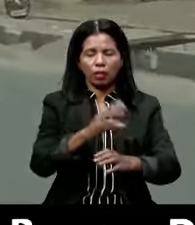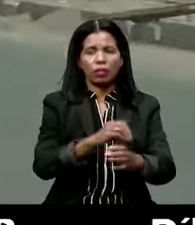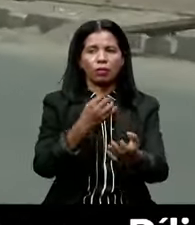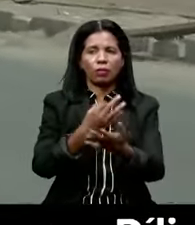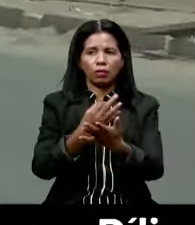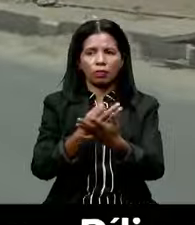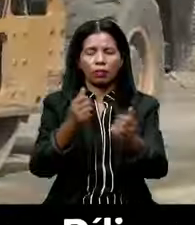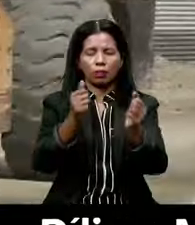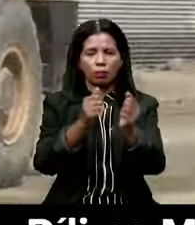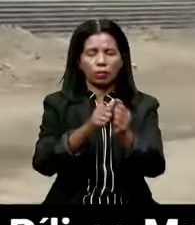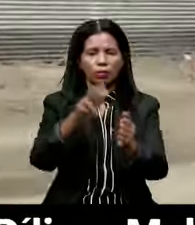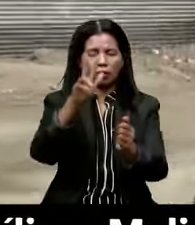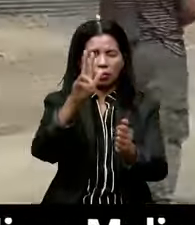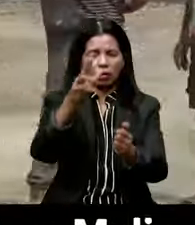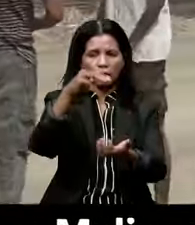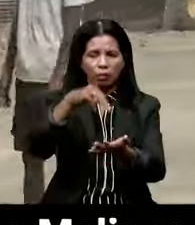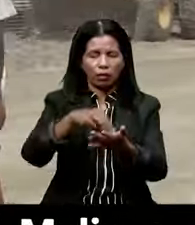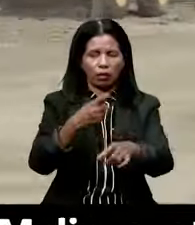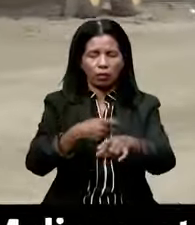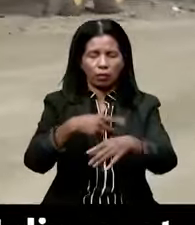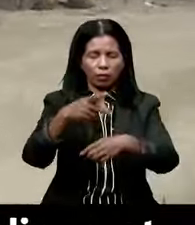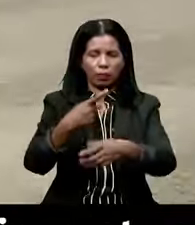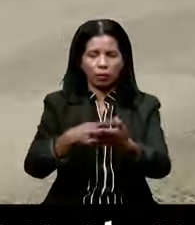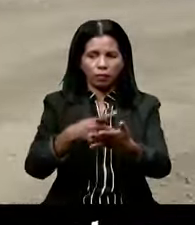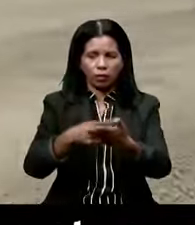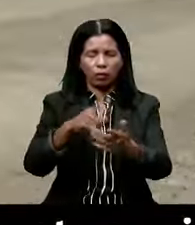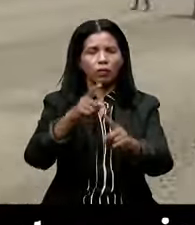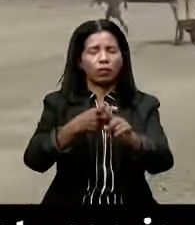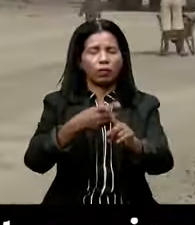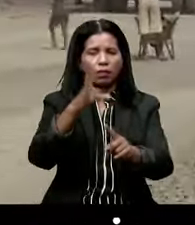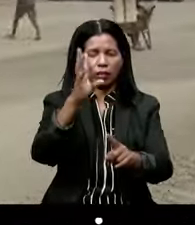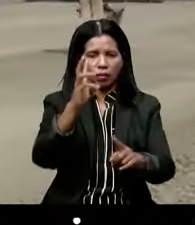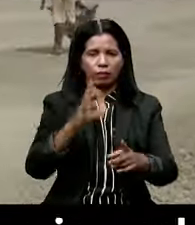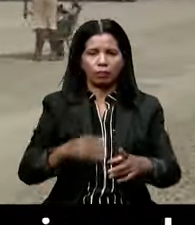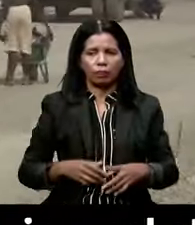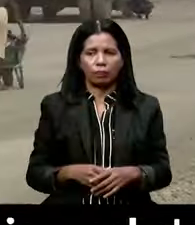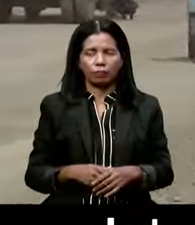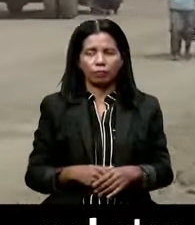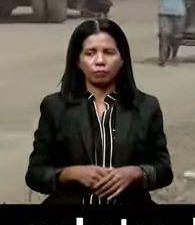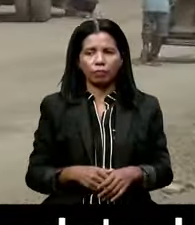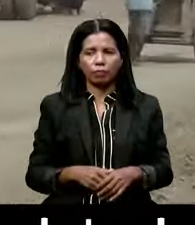to controlo resin. O duração tempo o projeto refere fulang nen. Abraão Mral, Marito da Costa, GMN.